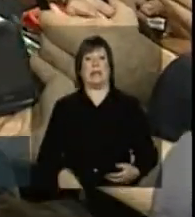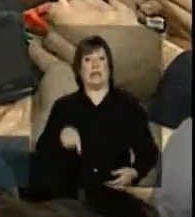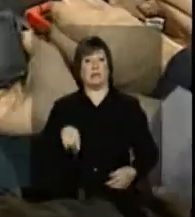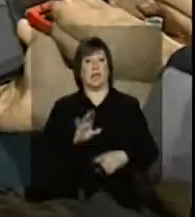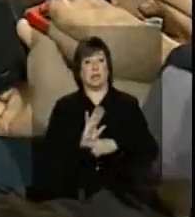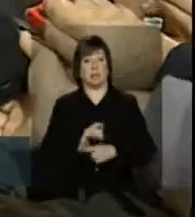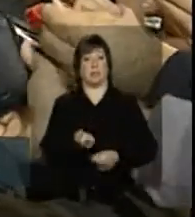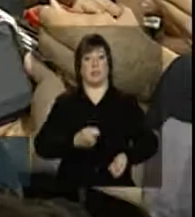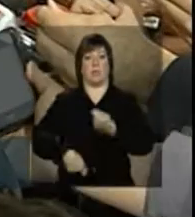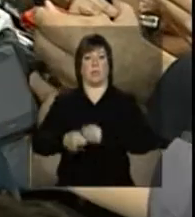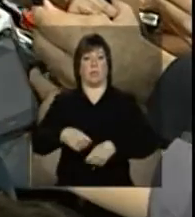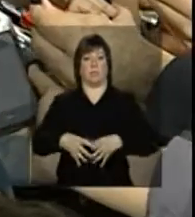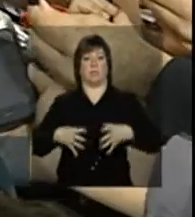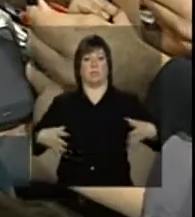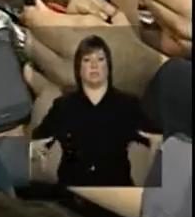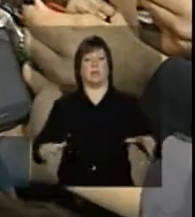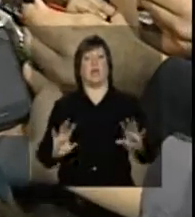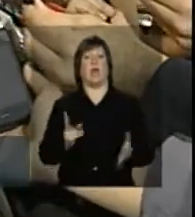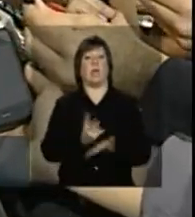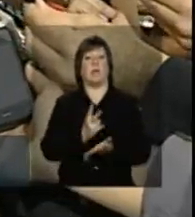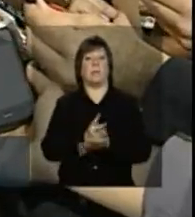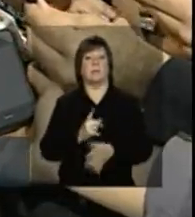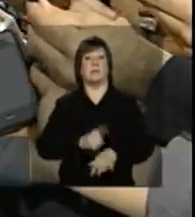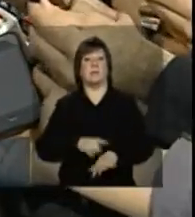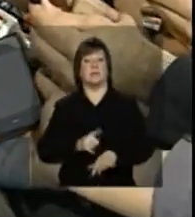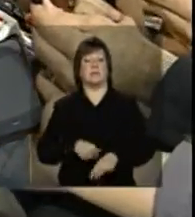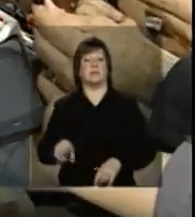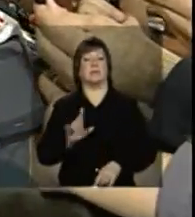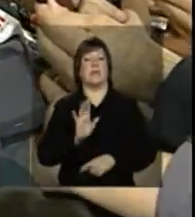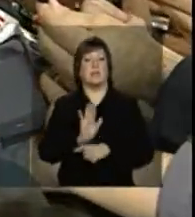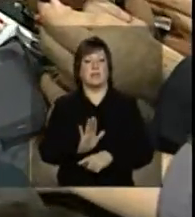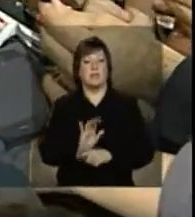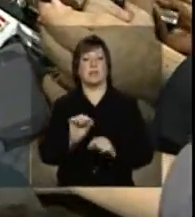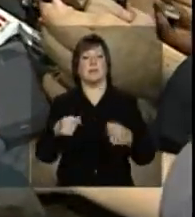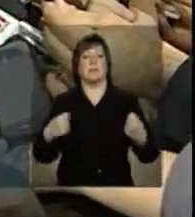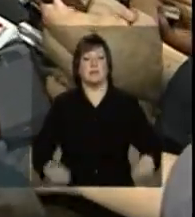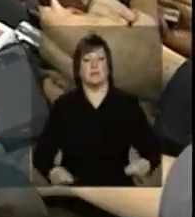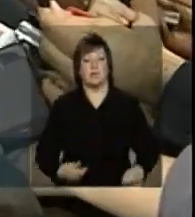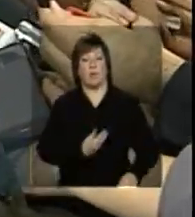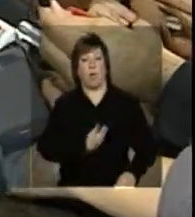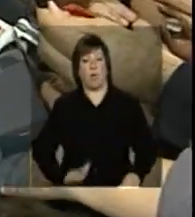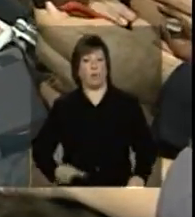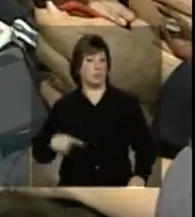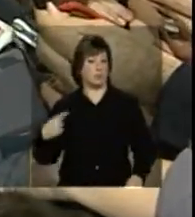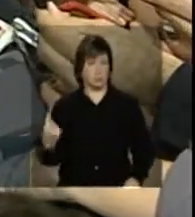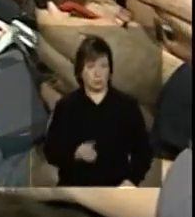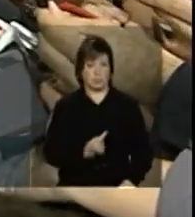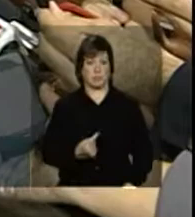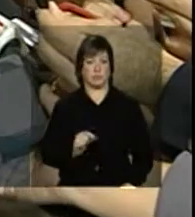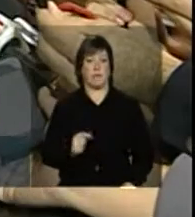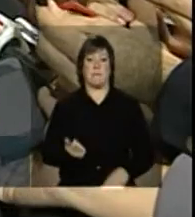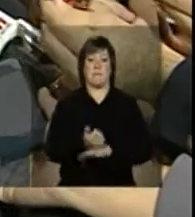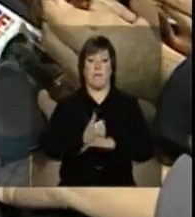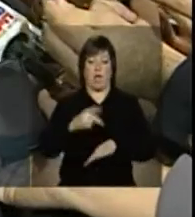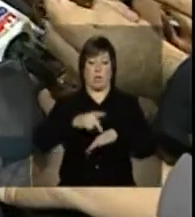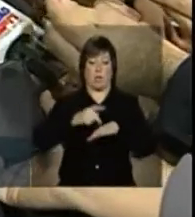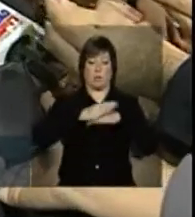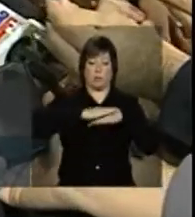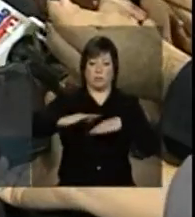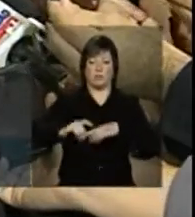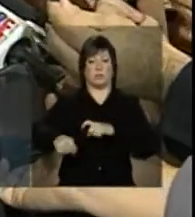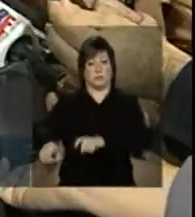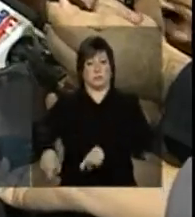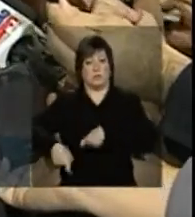economia. Ao mesmo tempo, ela atende a necessidades do governo ou dos governos. Melhora estradas,